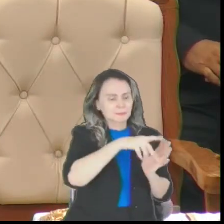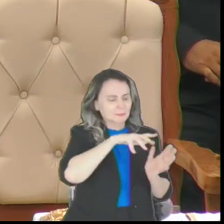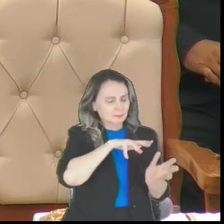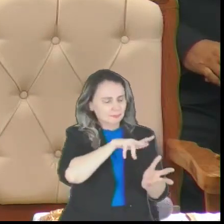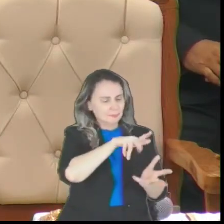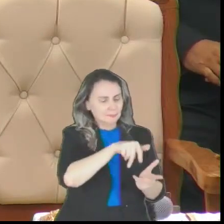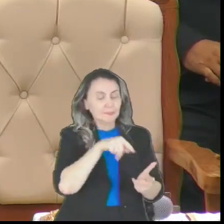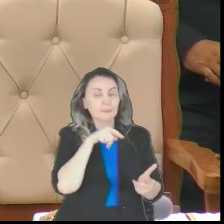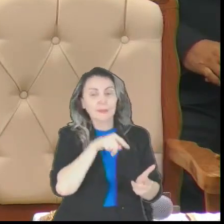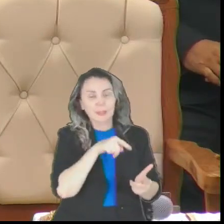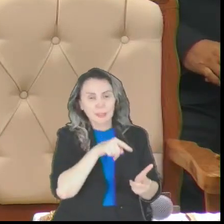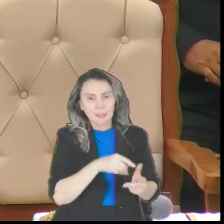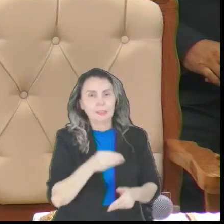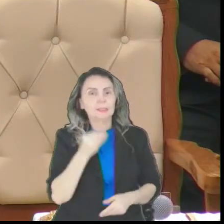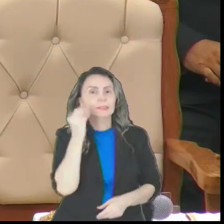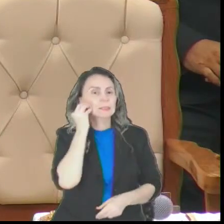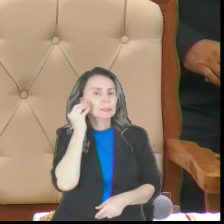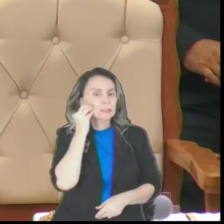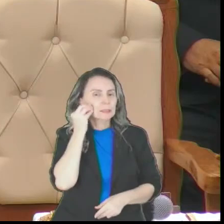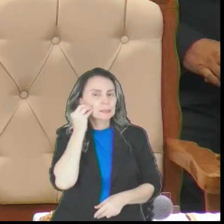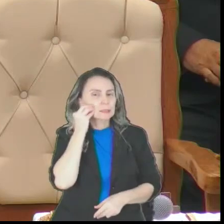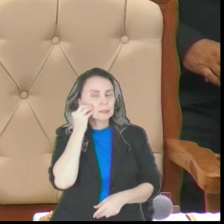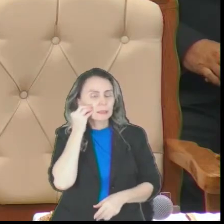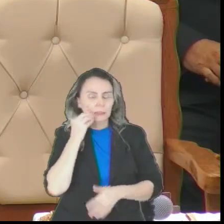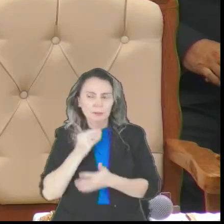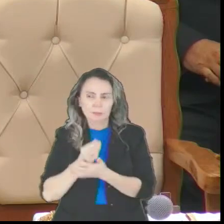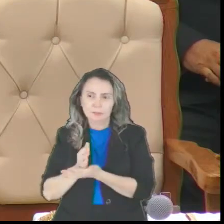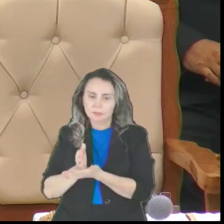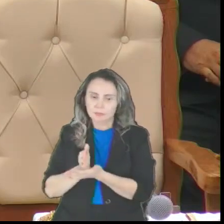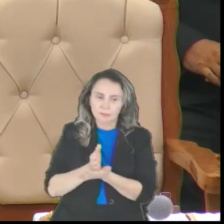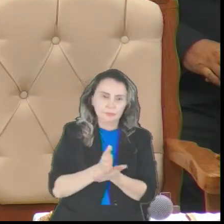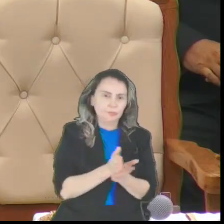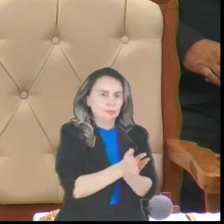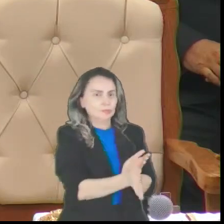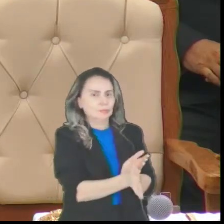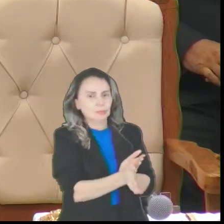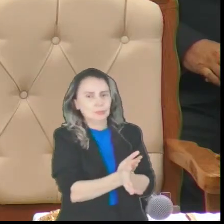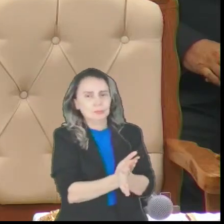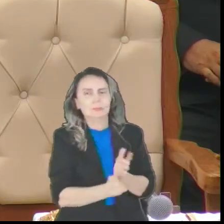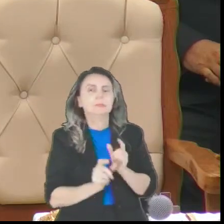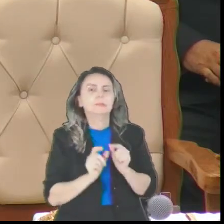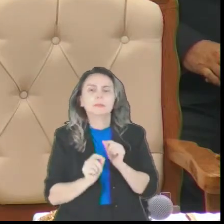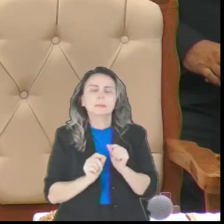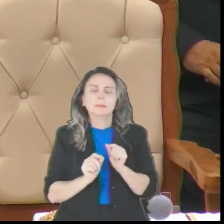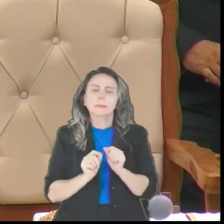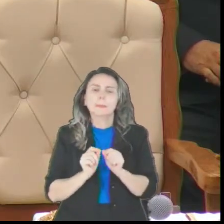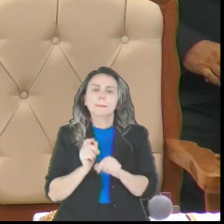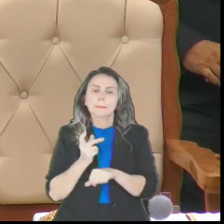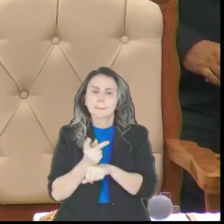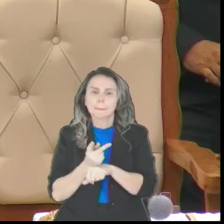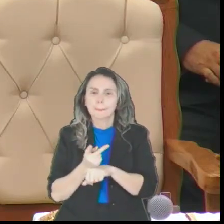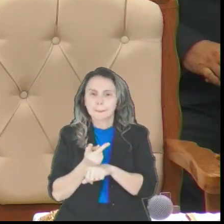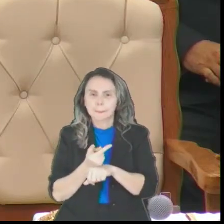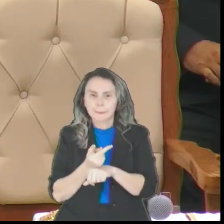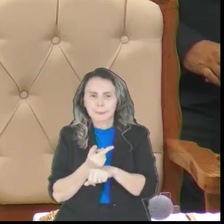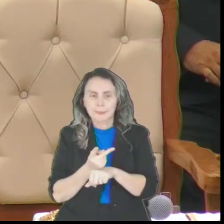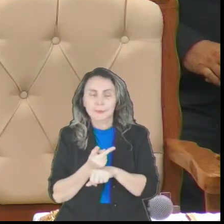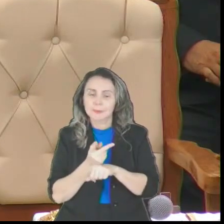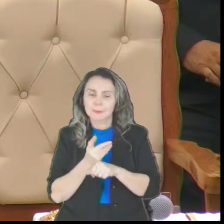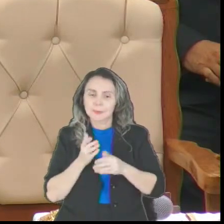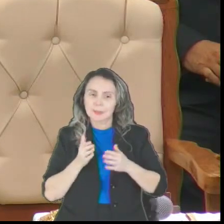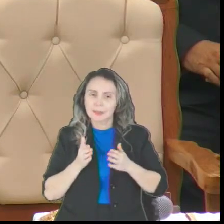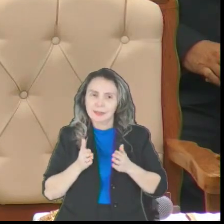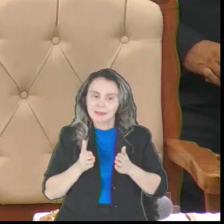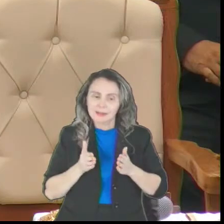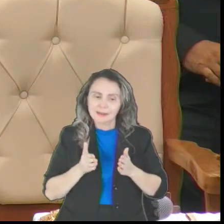se esquivar dessas coisas e procuram, irmãos, caminhos que não